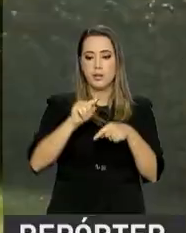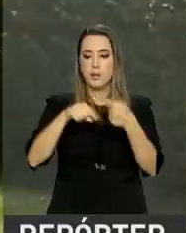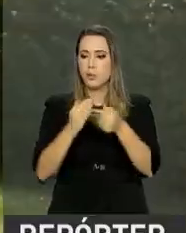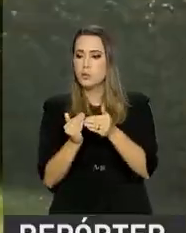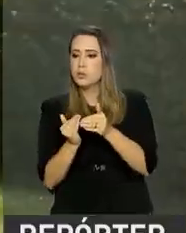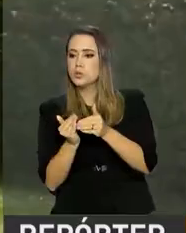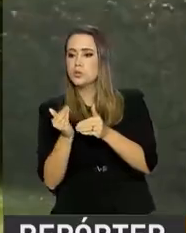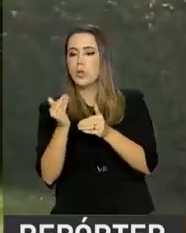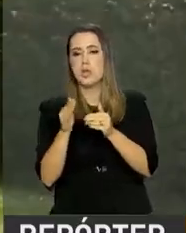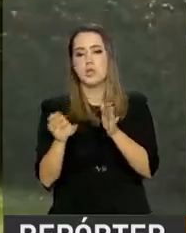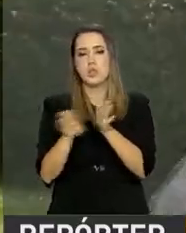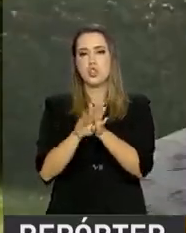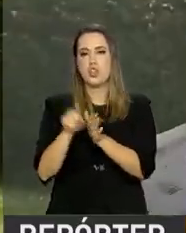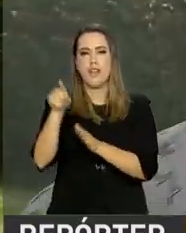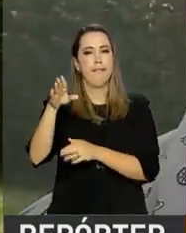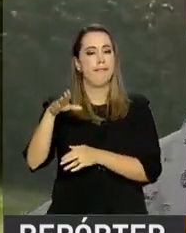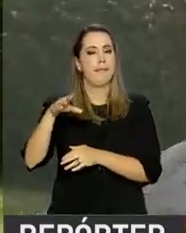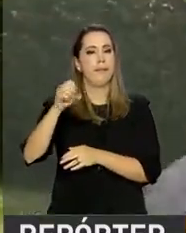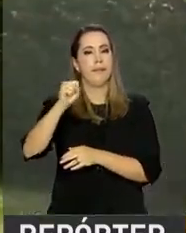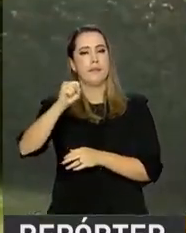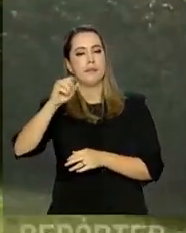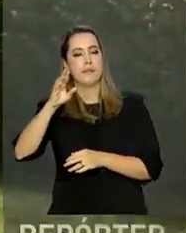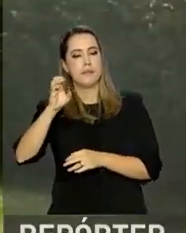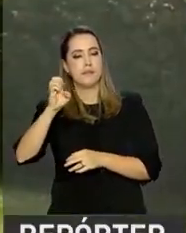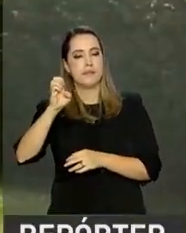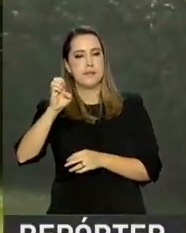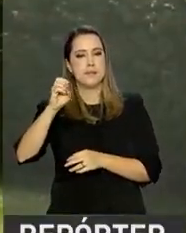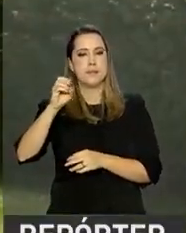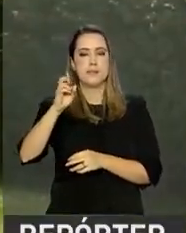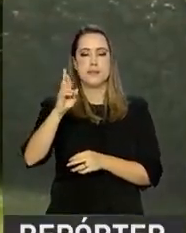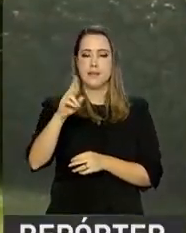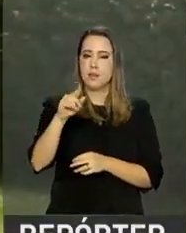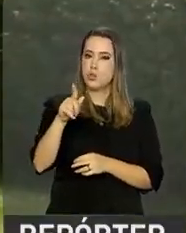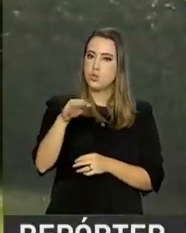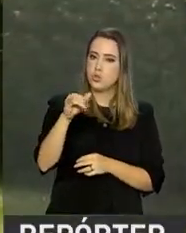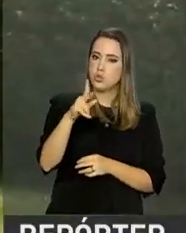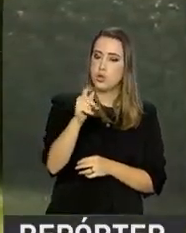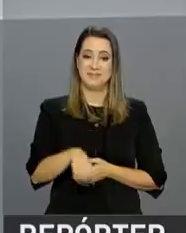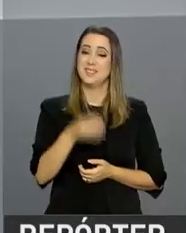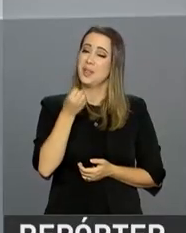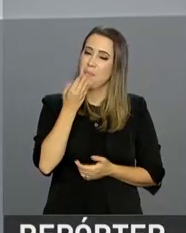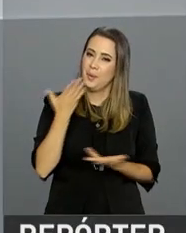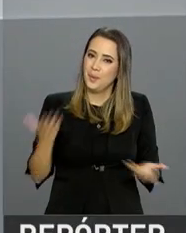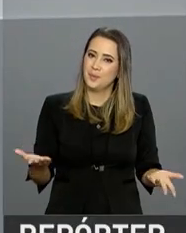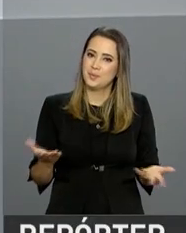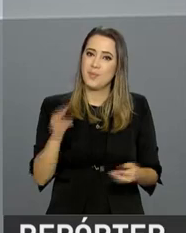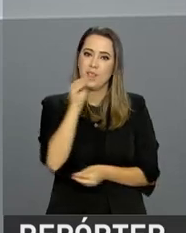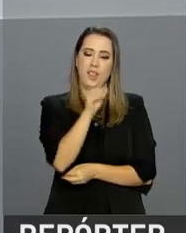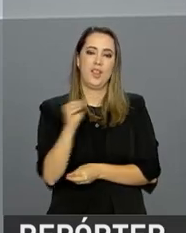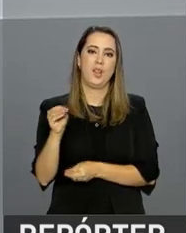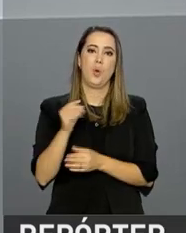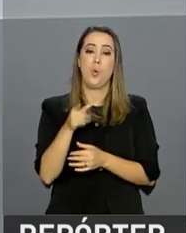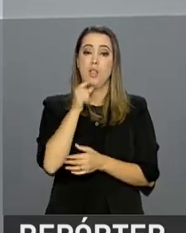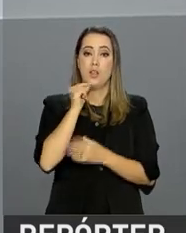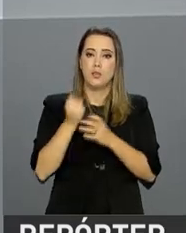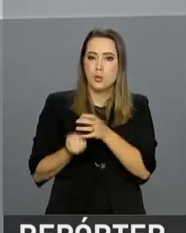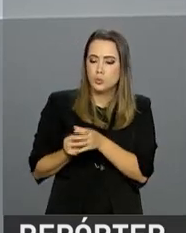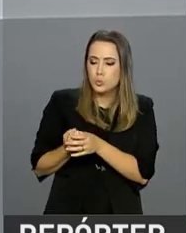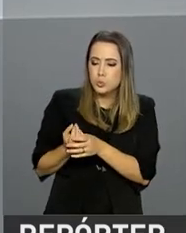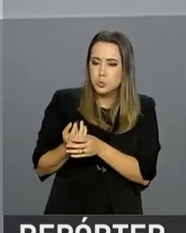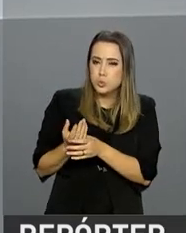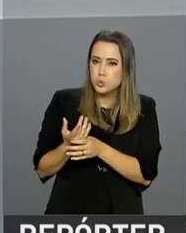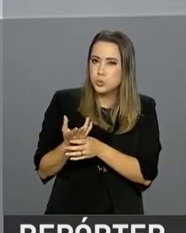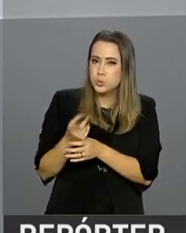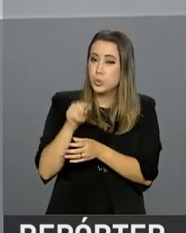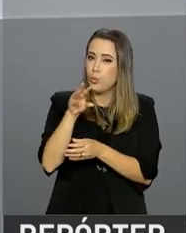lá nós adoramos phalanx onde são moto que somos conterrâneos do velho chico ea preservação de nascentes é um dos temas que vão ser